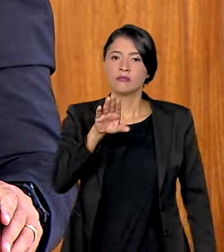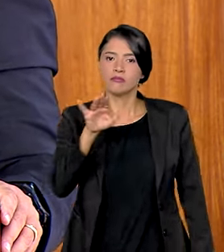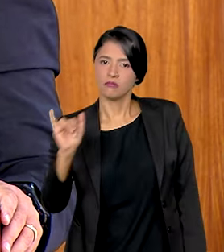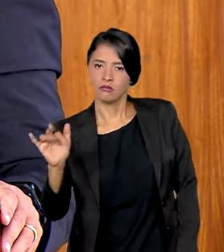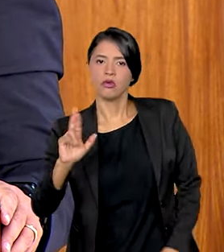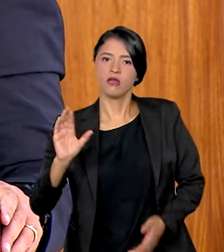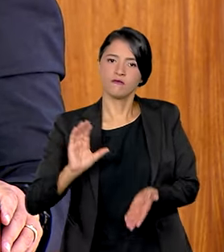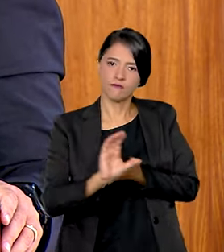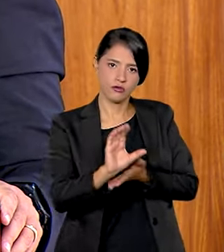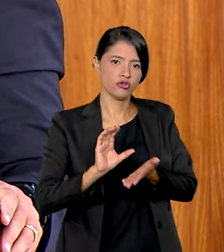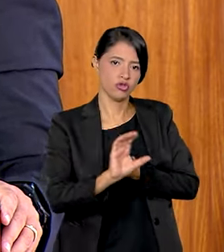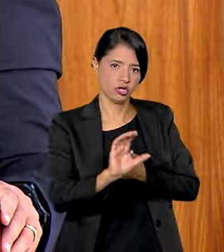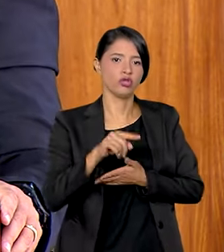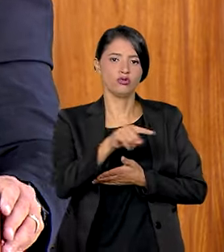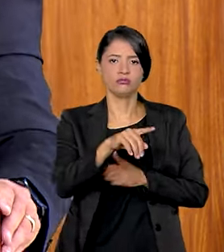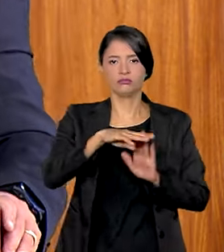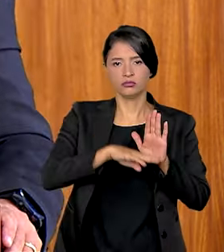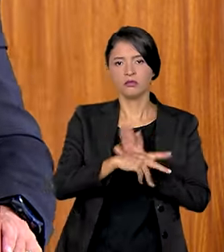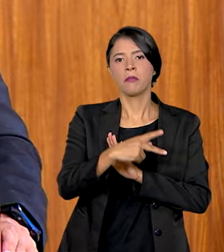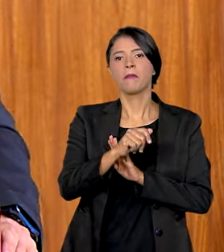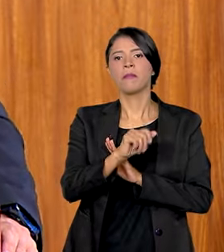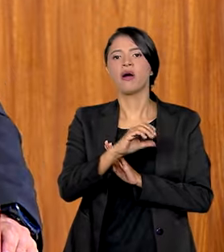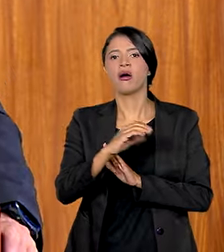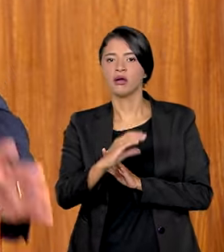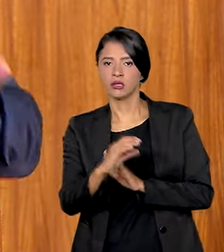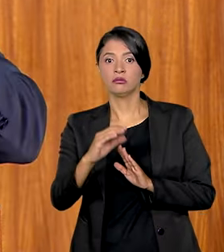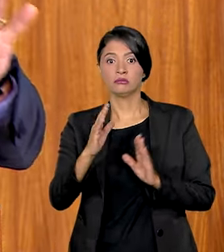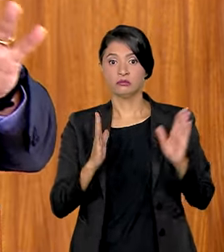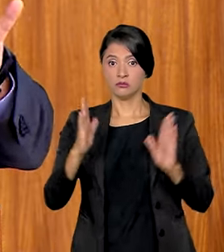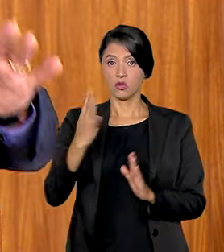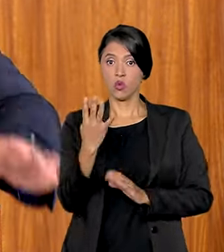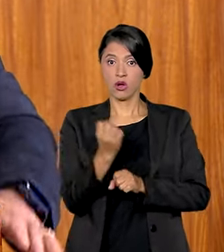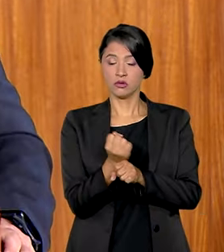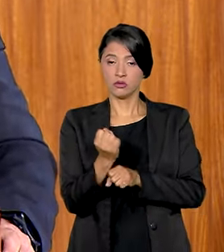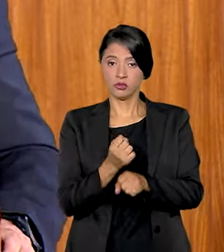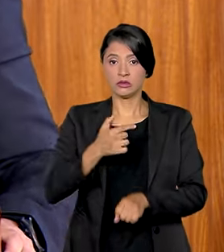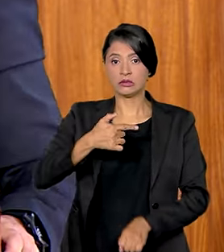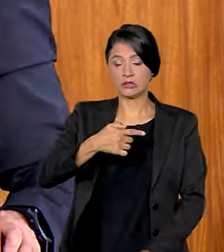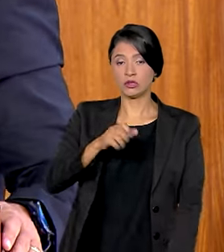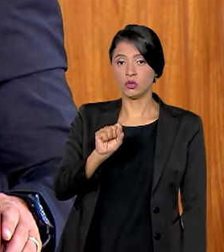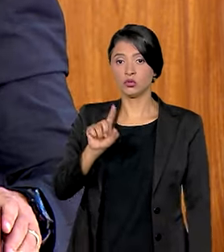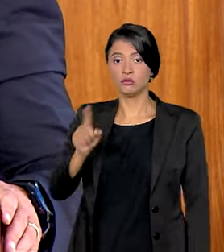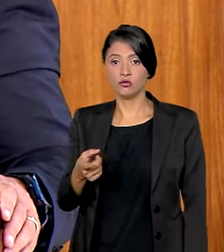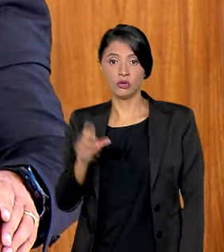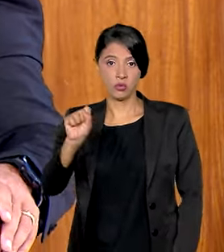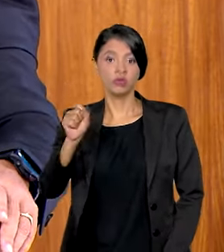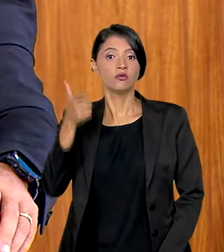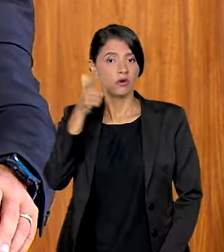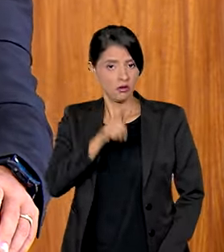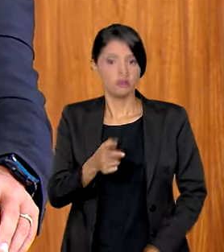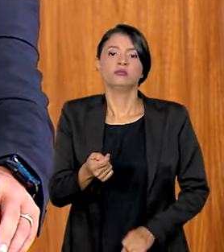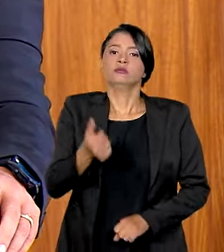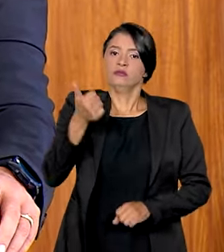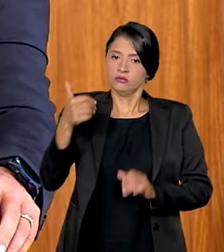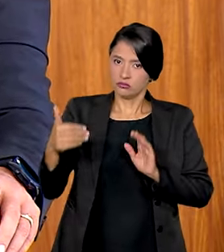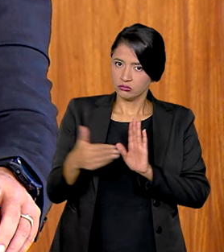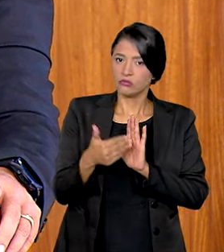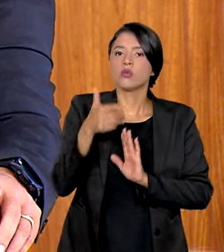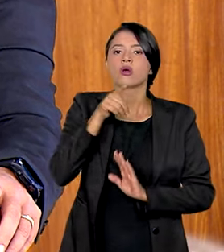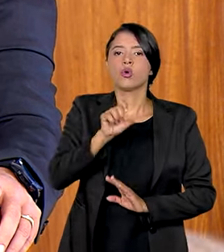de reais investidos no PAC nos próximos 4 anos, 78,8, vamos chegar a 80